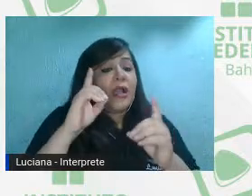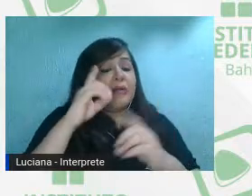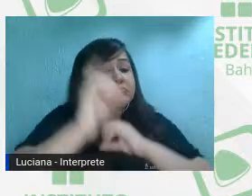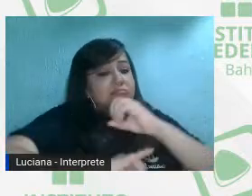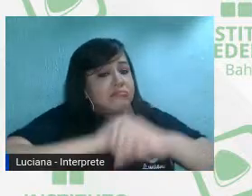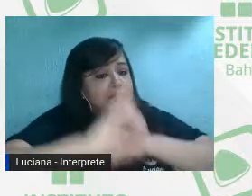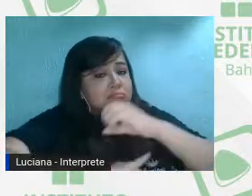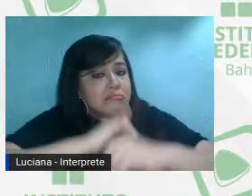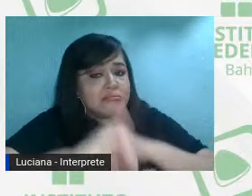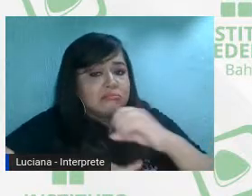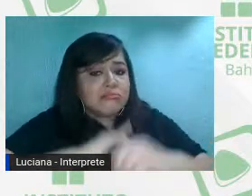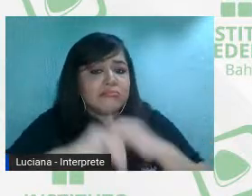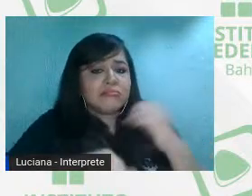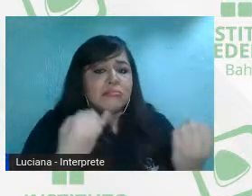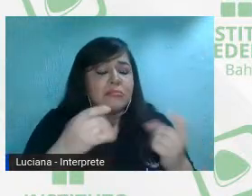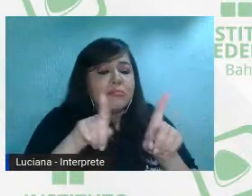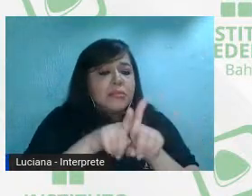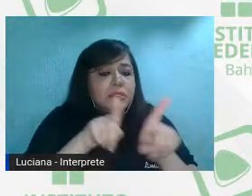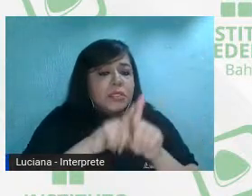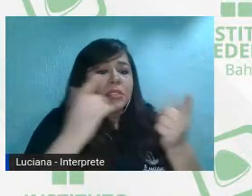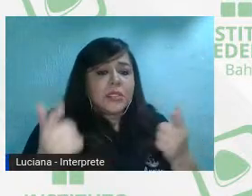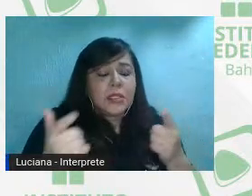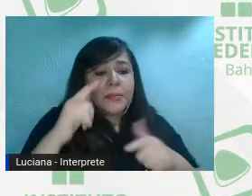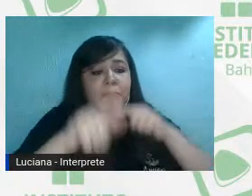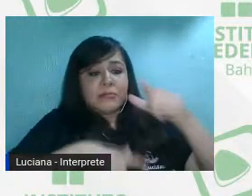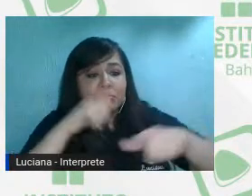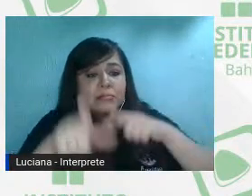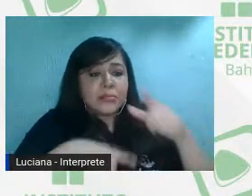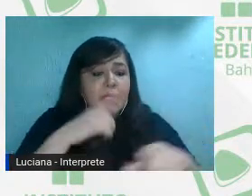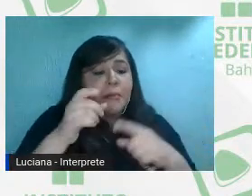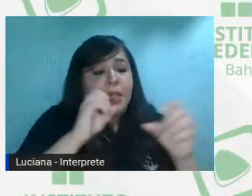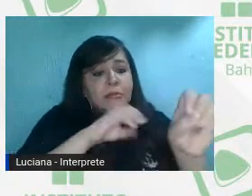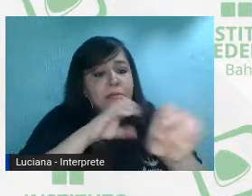E que contribui para o ensino de